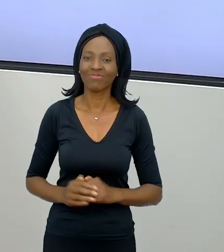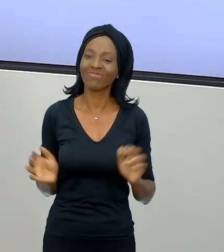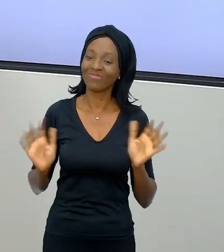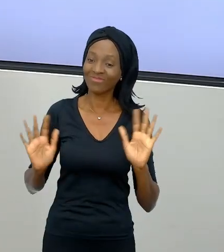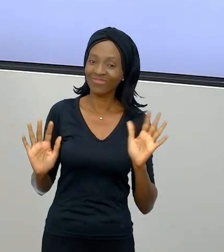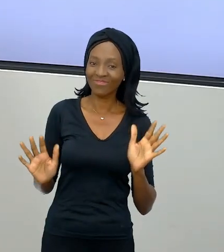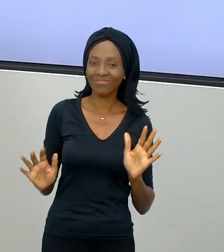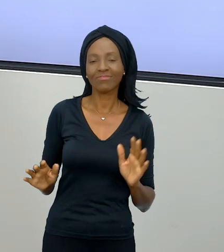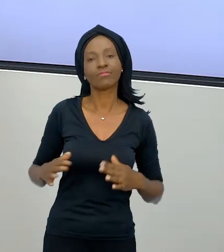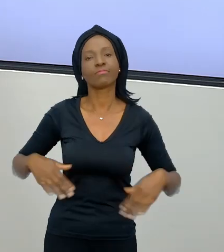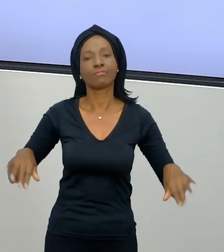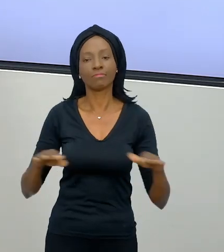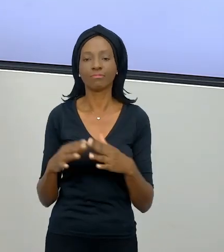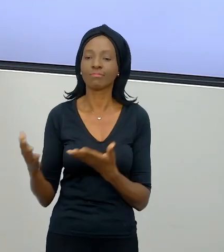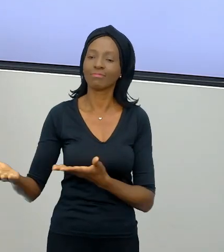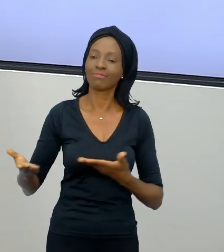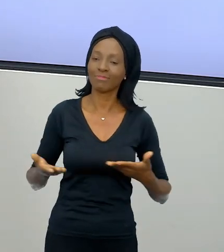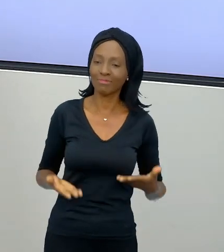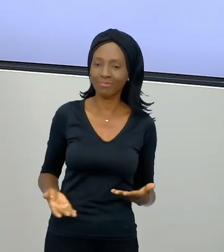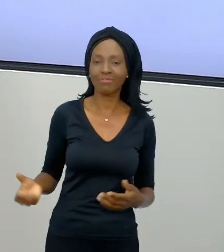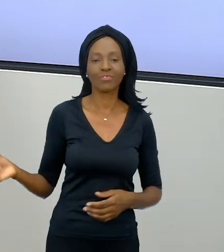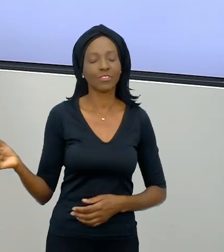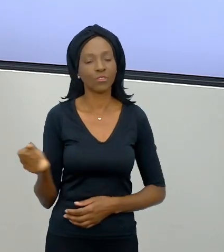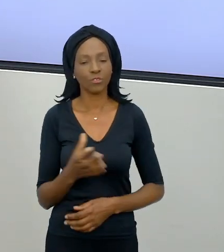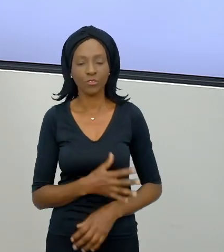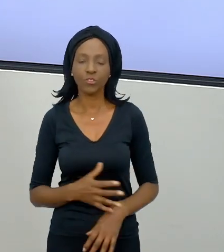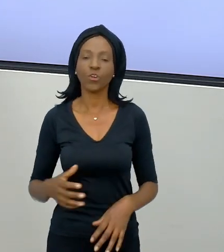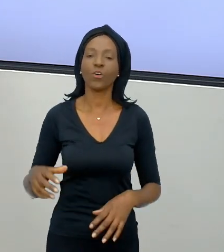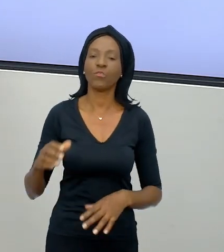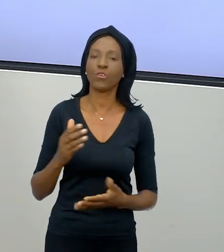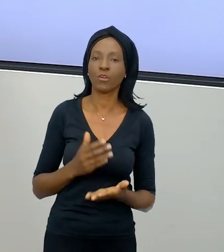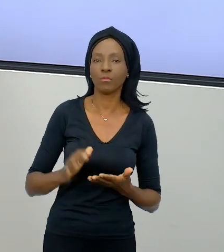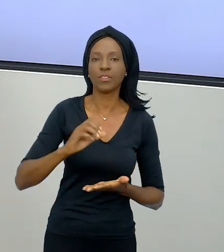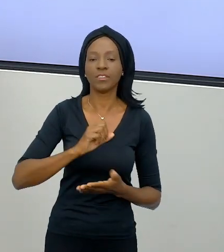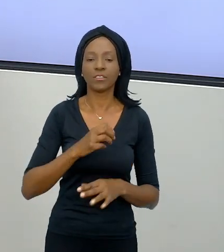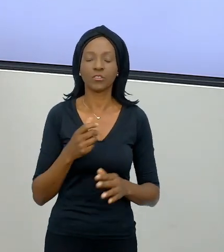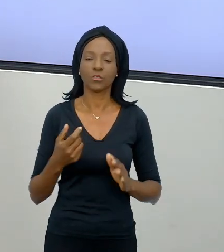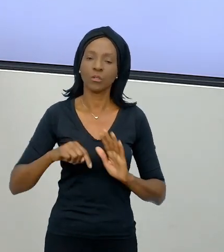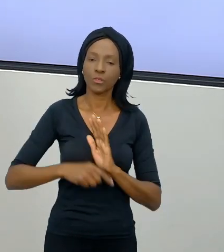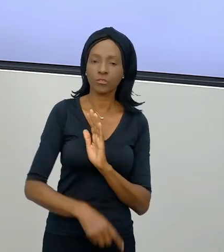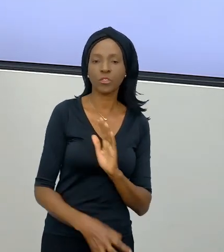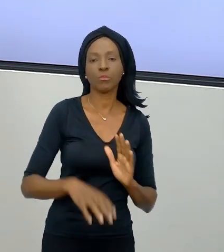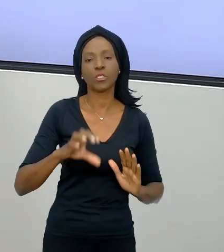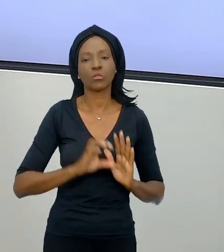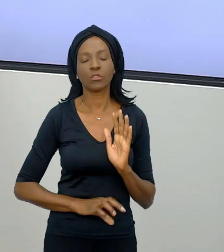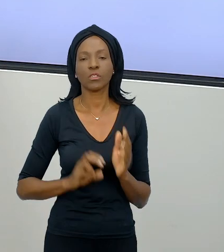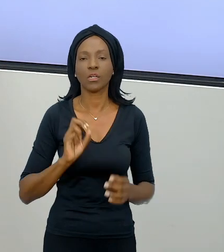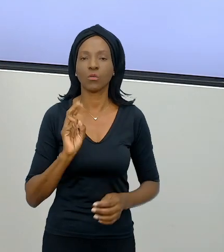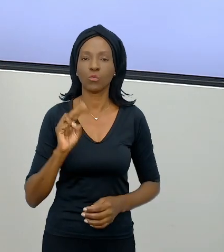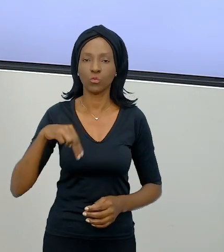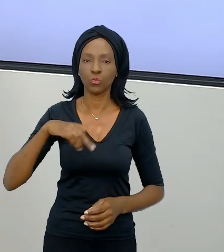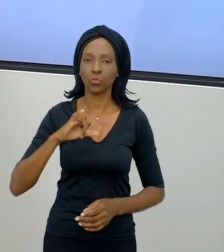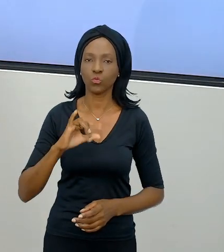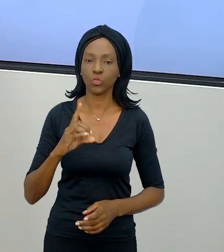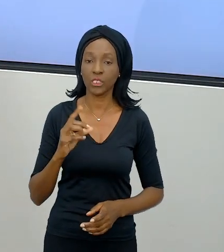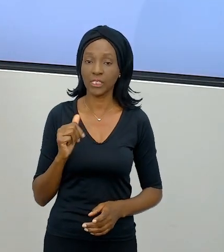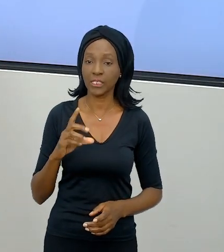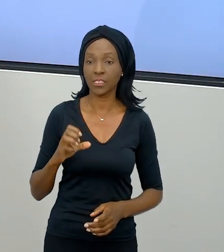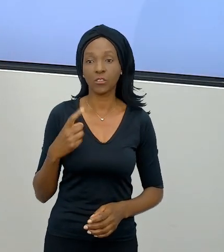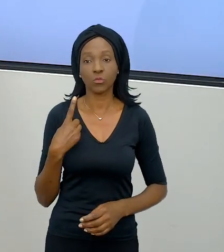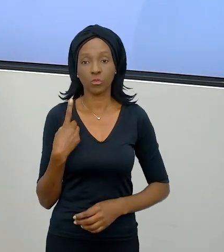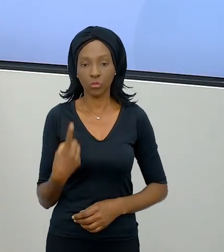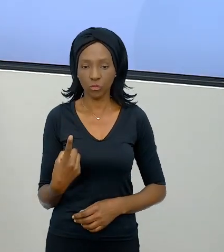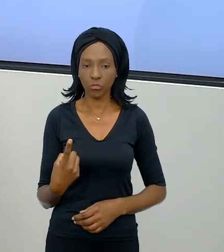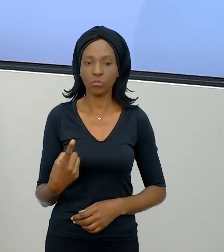Olá, sejam todos bem-vindos a mais uma formação do aprofundamento curricular, a unidade curricular 1, o